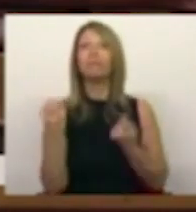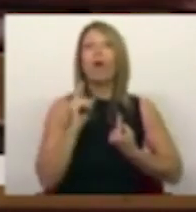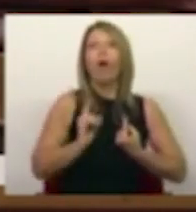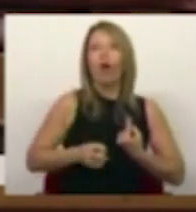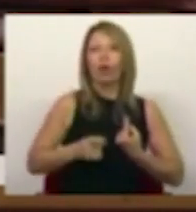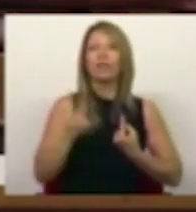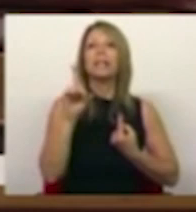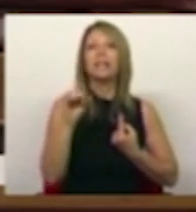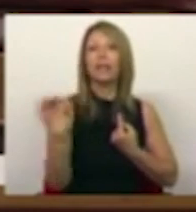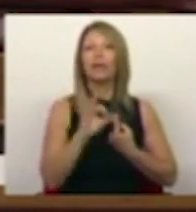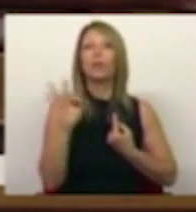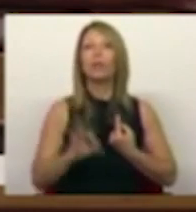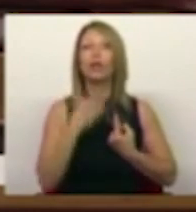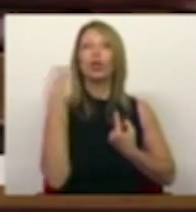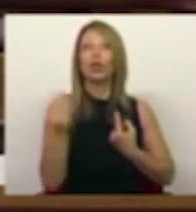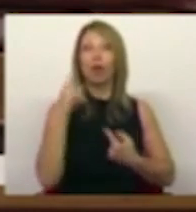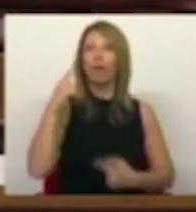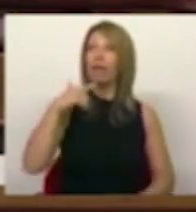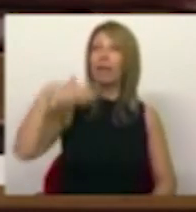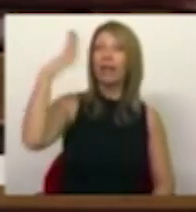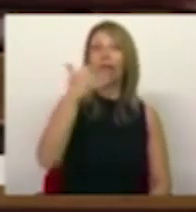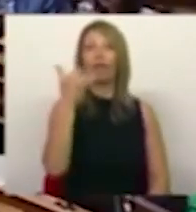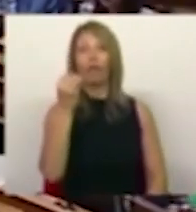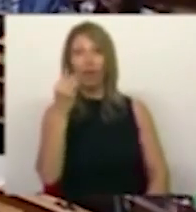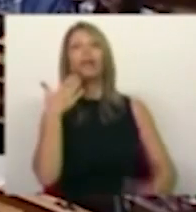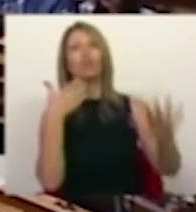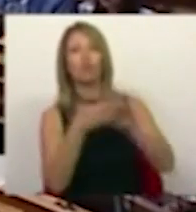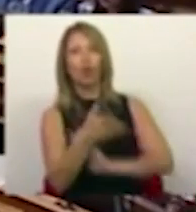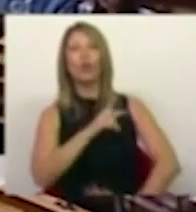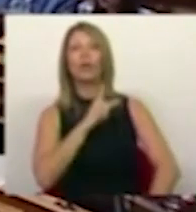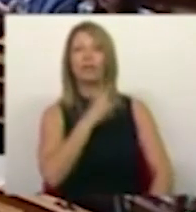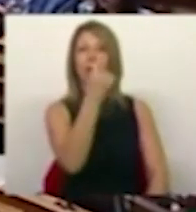dos jovens com 20 anos a frequentar o ensino superior.